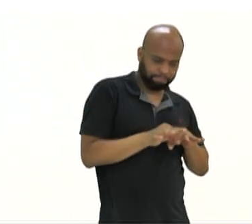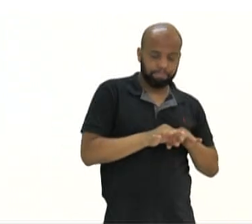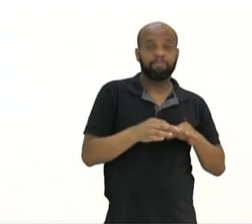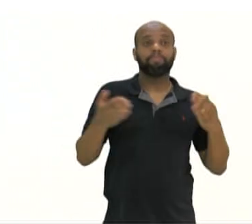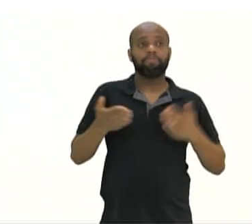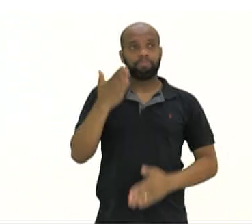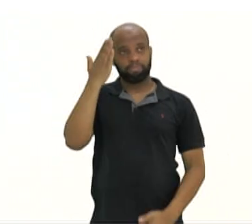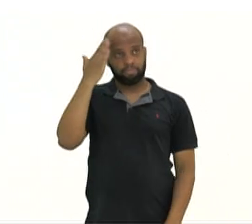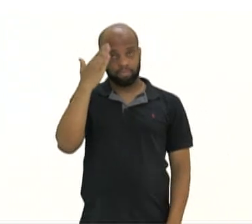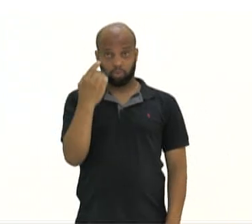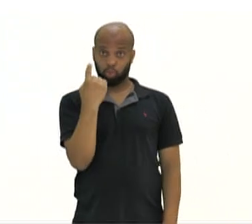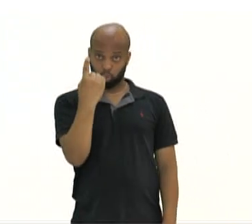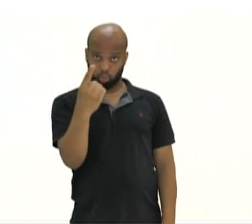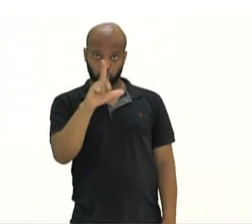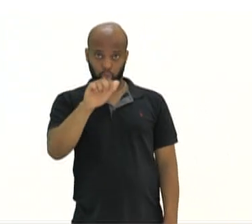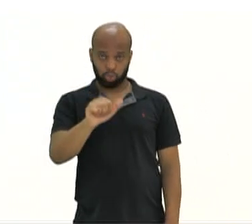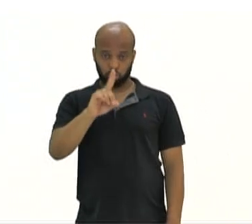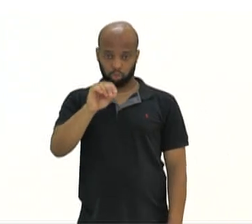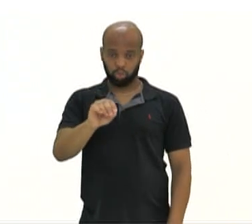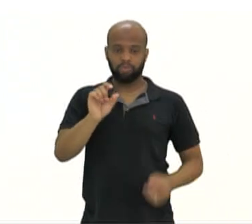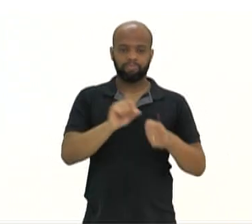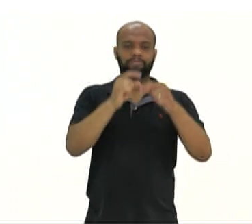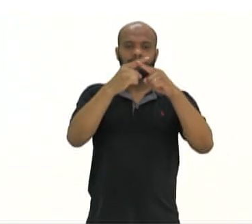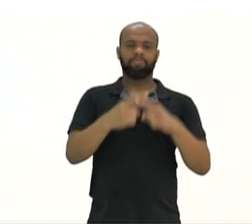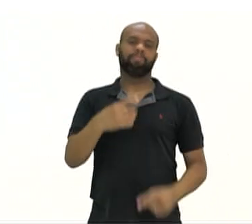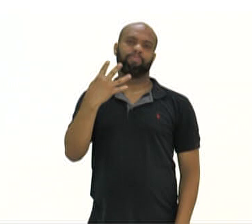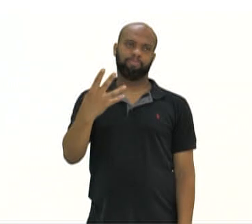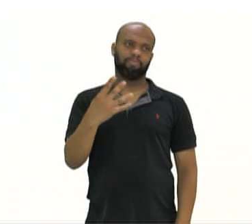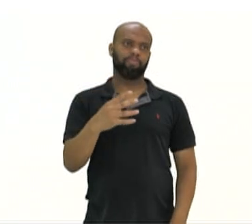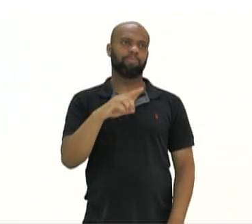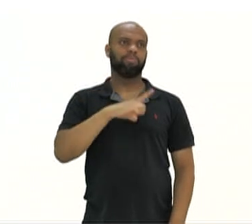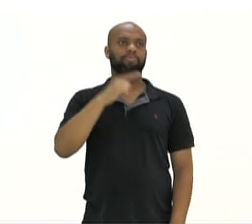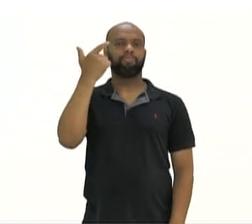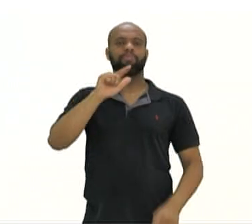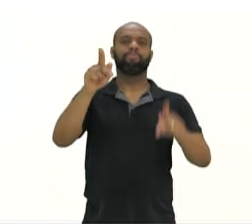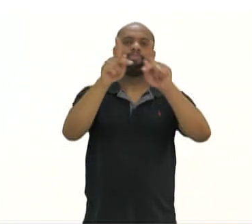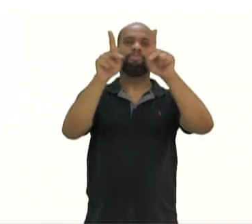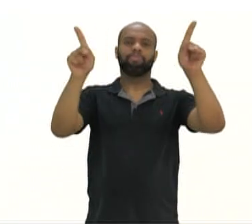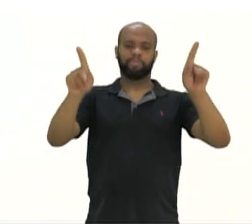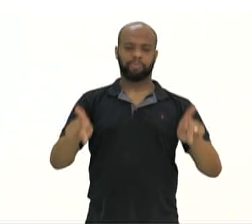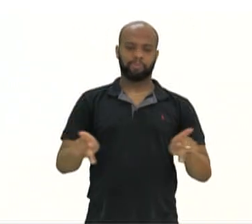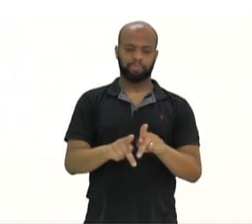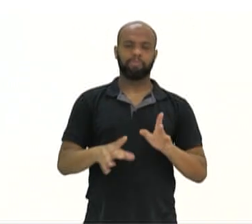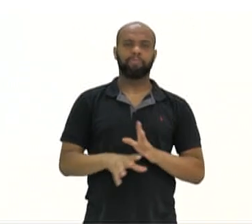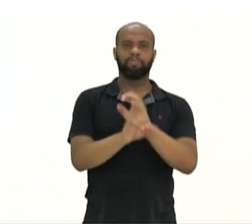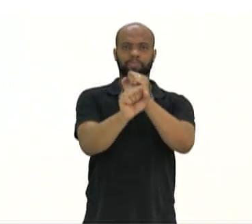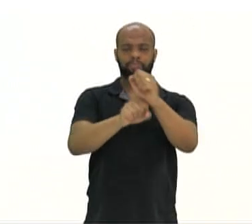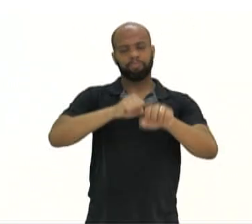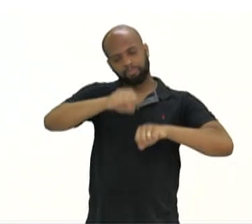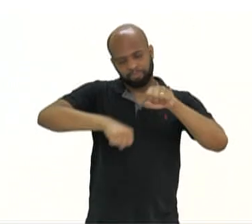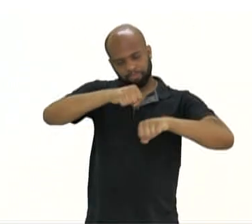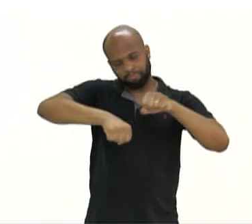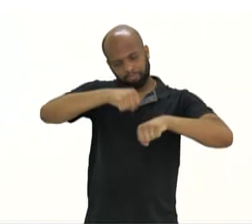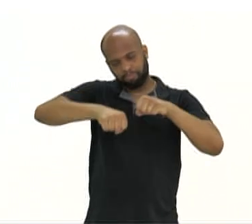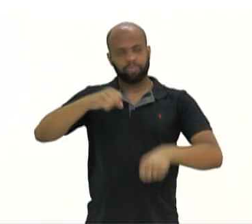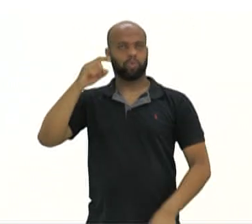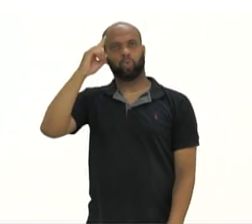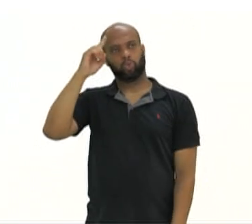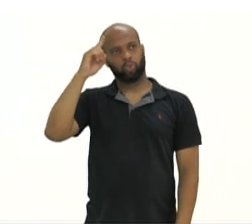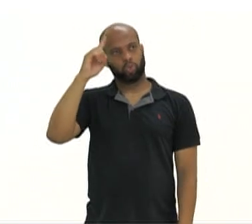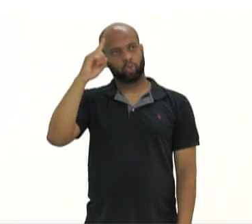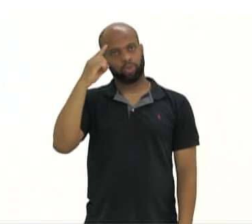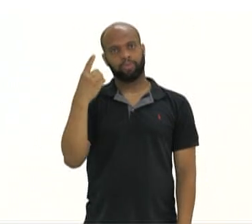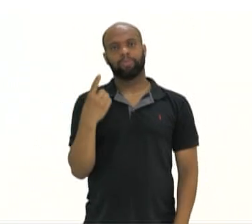valor de um dos lados e multiplicar por 4. Logo, nós vamos ter aqui o quanto ele pedala